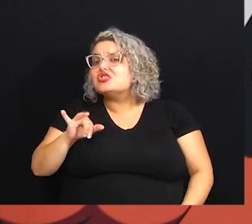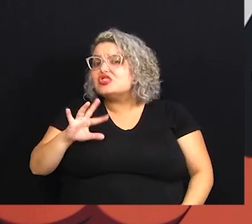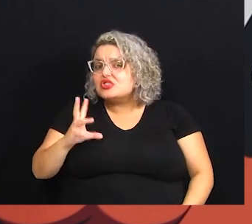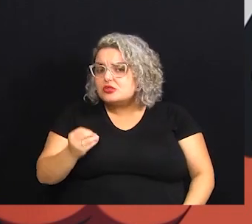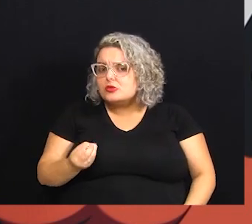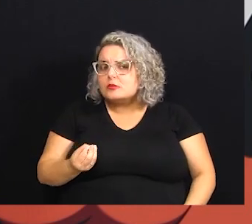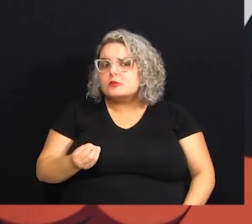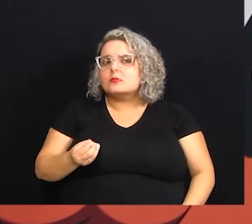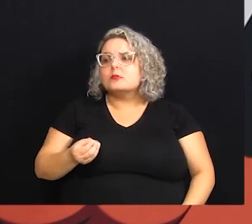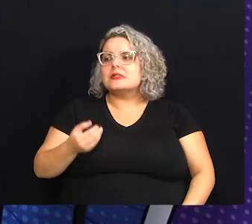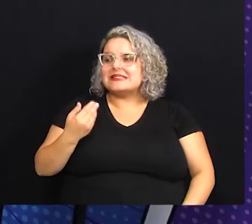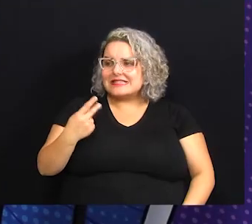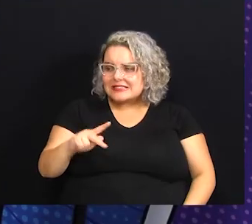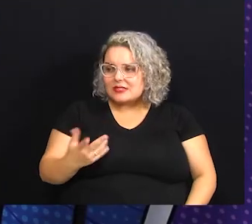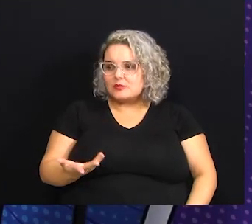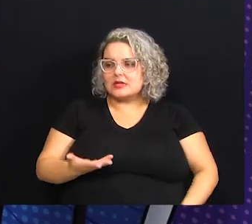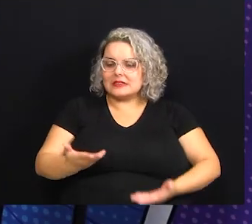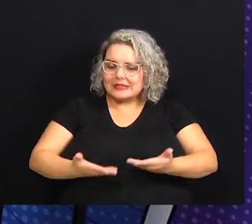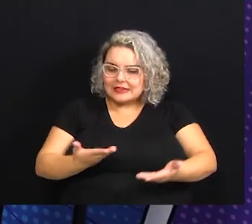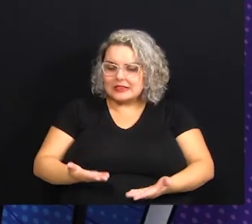mental?